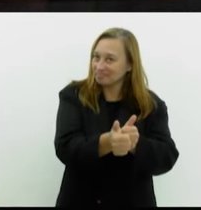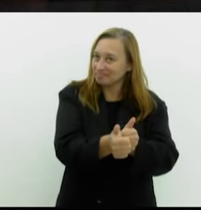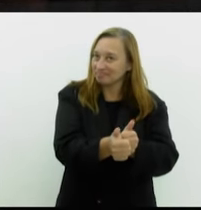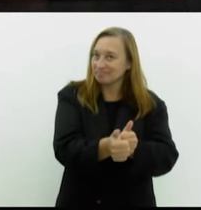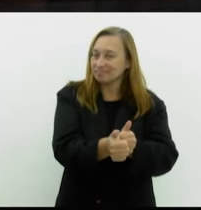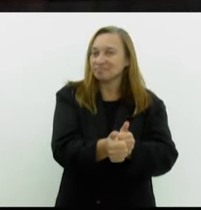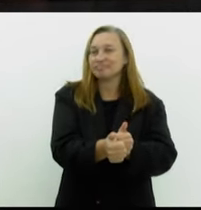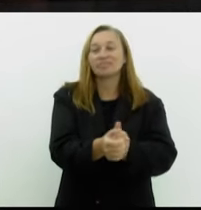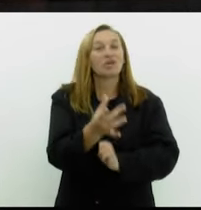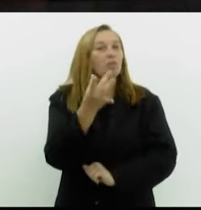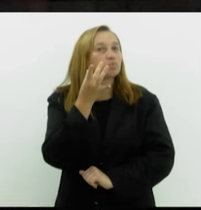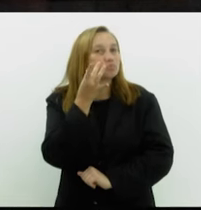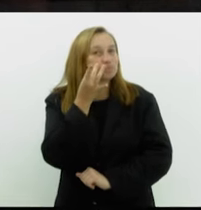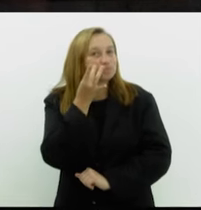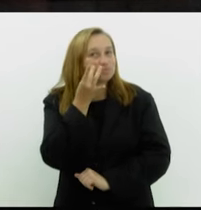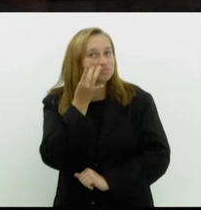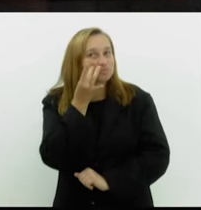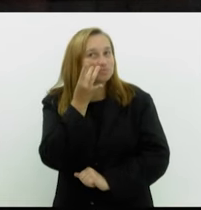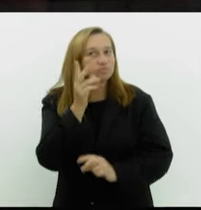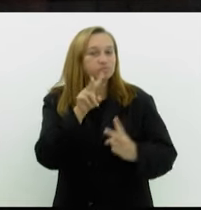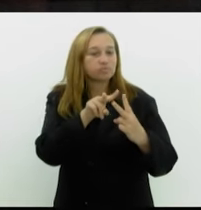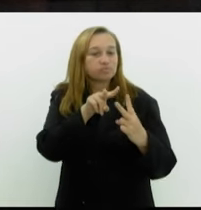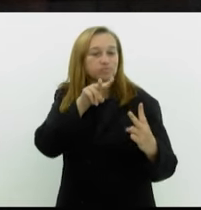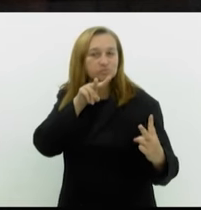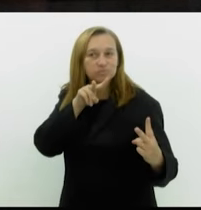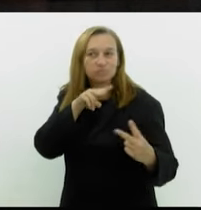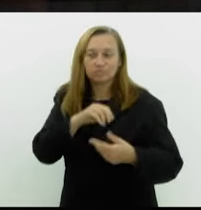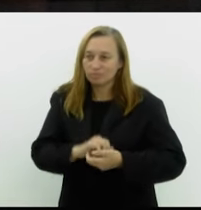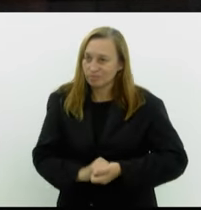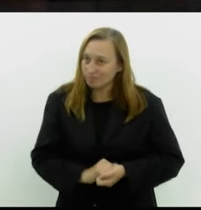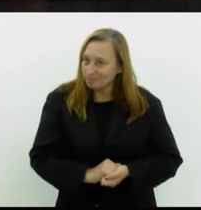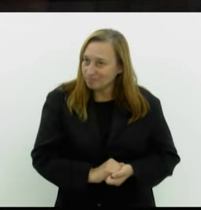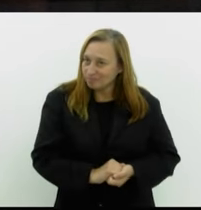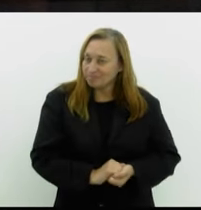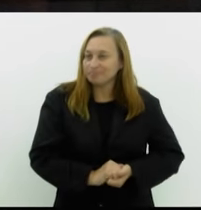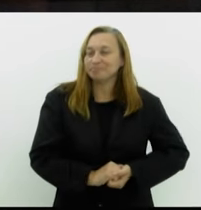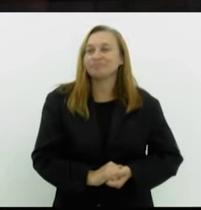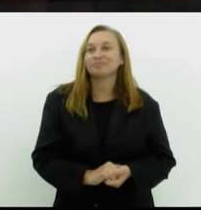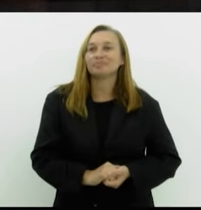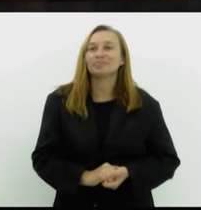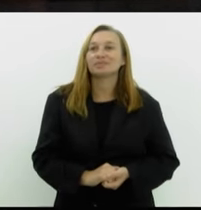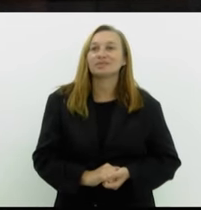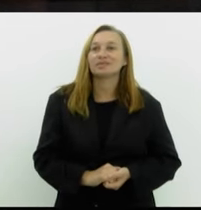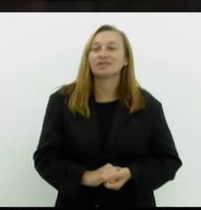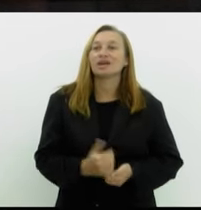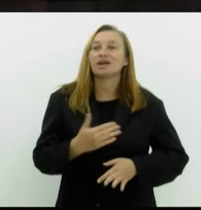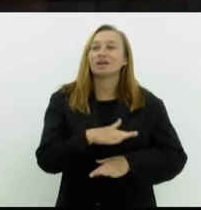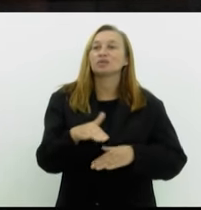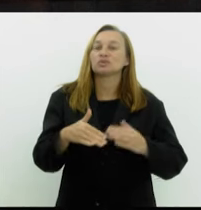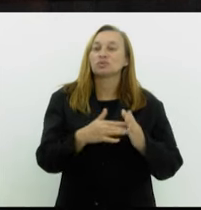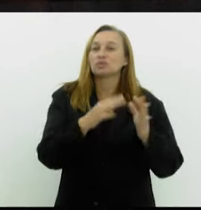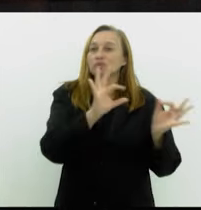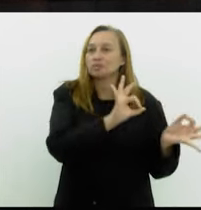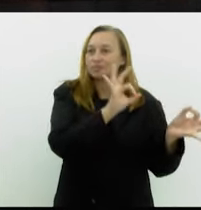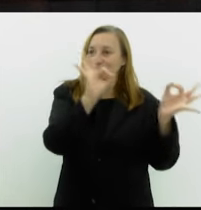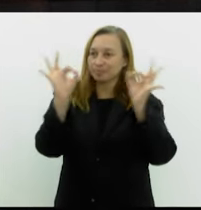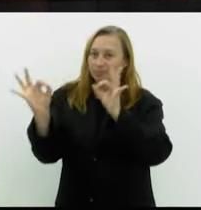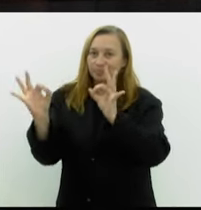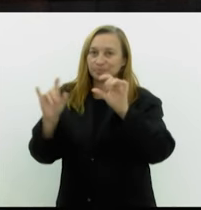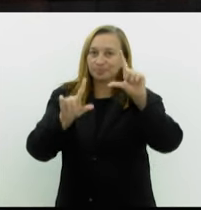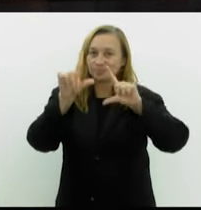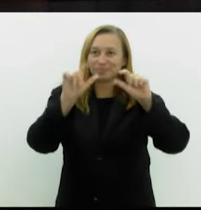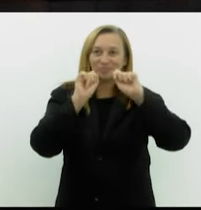forma presencial ou remota, senhoras e senhores telespectadores da